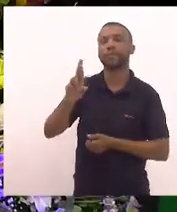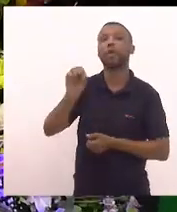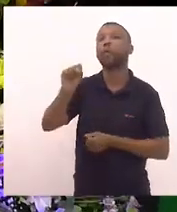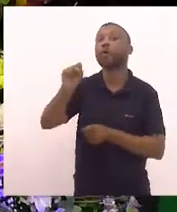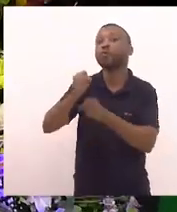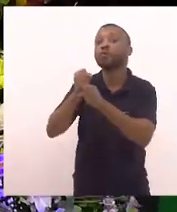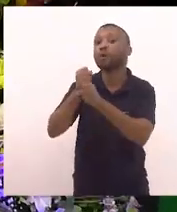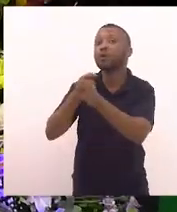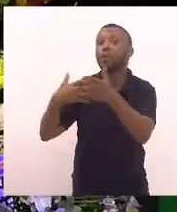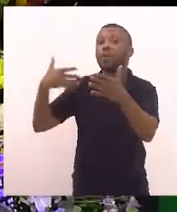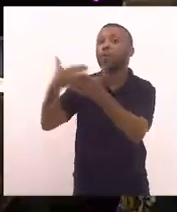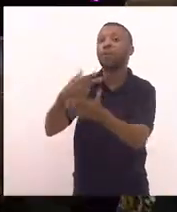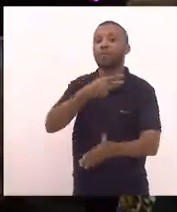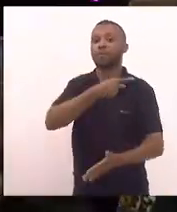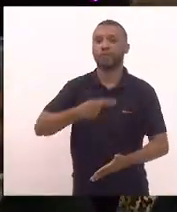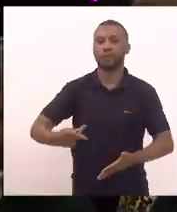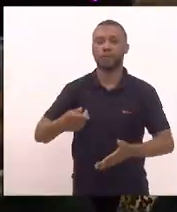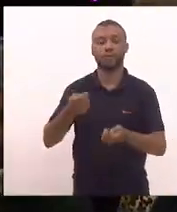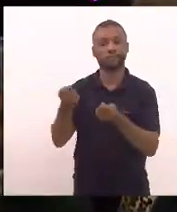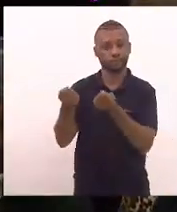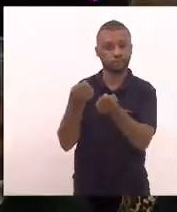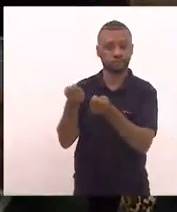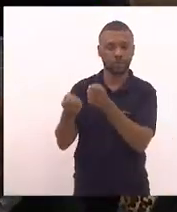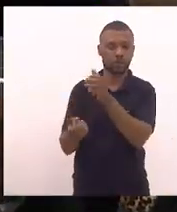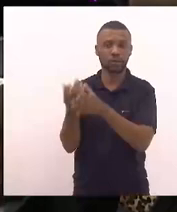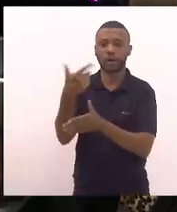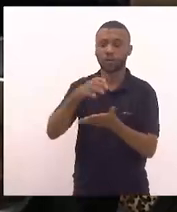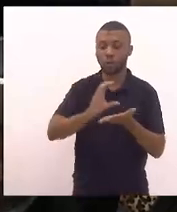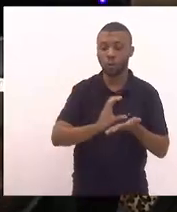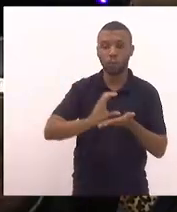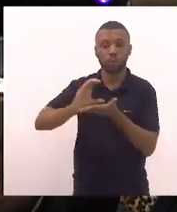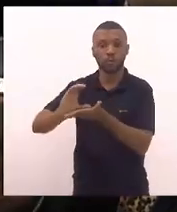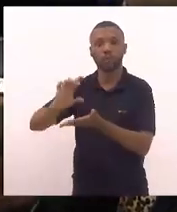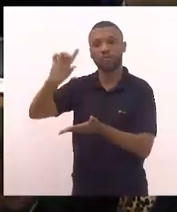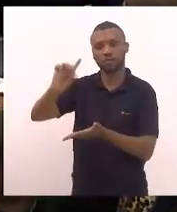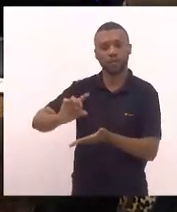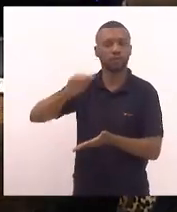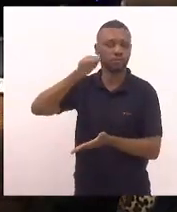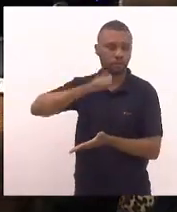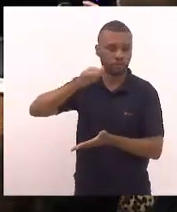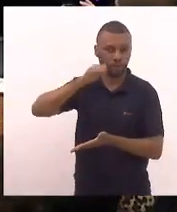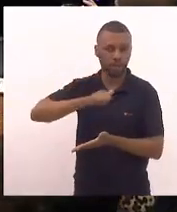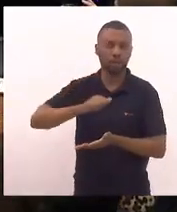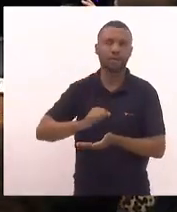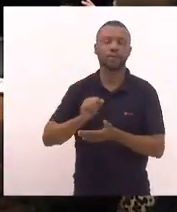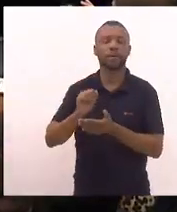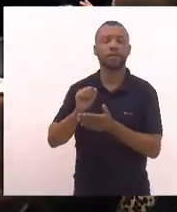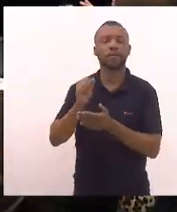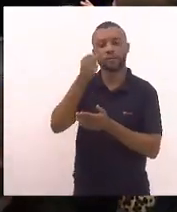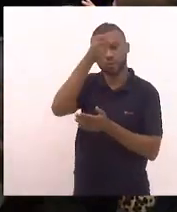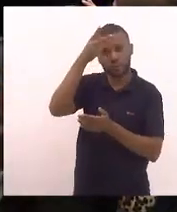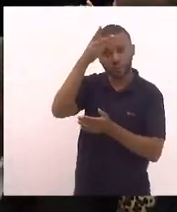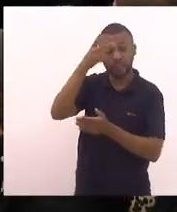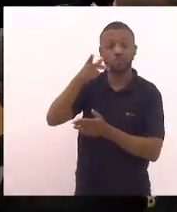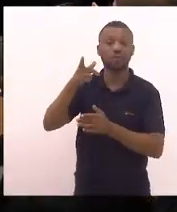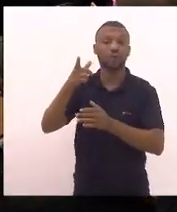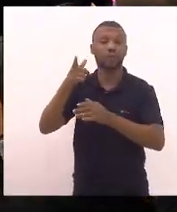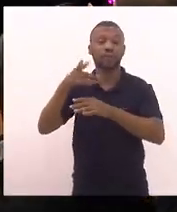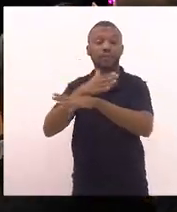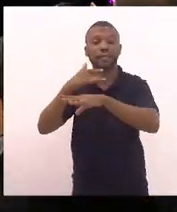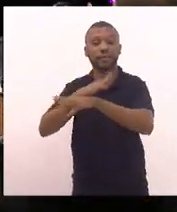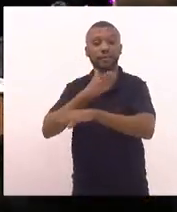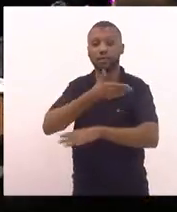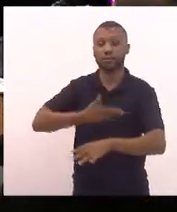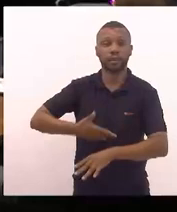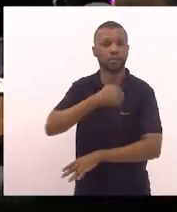8 anos. Durante a sua gestão, foi criado o Conselho dos Direitos da Mulher da cidade do Rio de Janeiro.